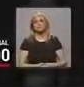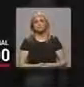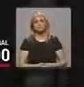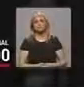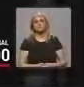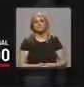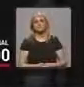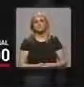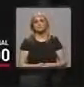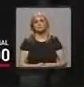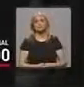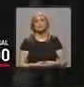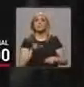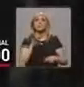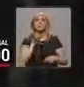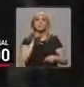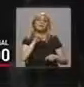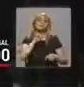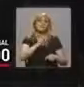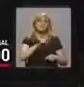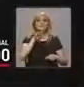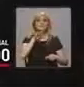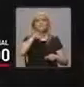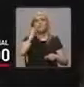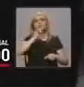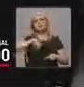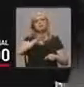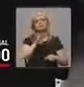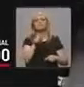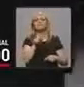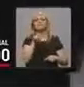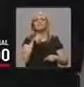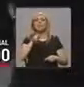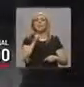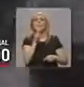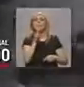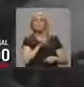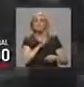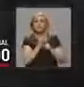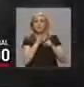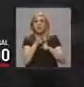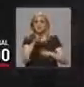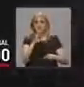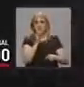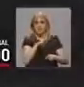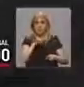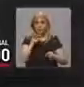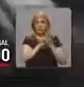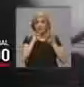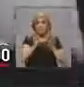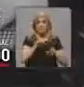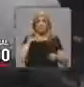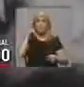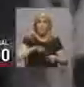medo mora. Terra de Prémio Nobel da Literatura, José Saramago escreveu sobre Portugal e o mundo, mas também sobre o país das